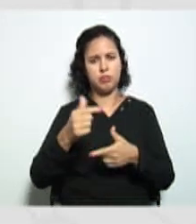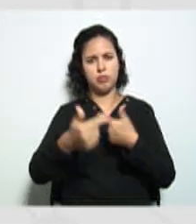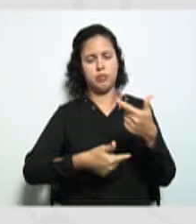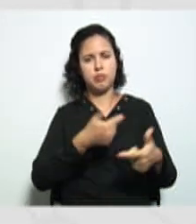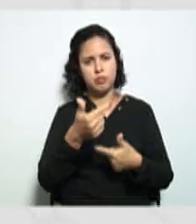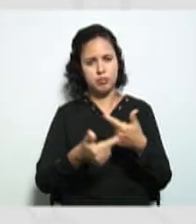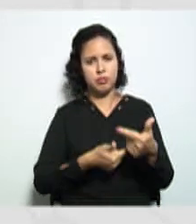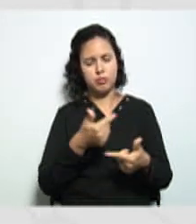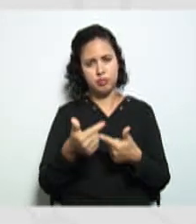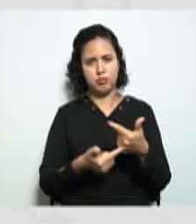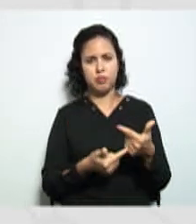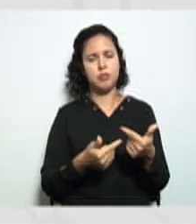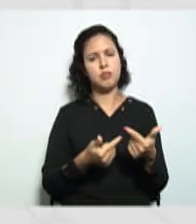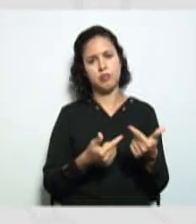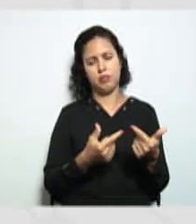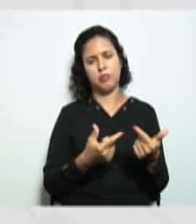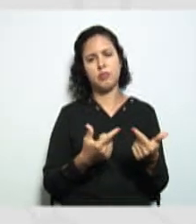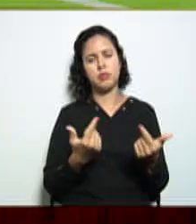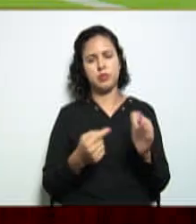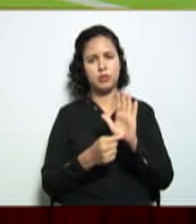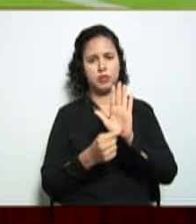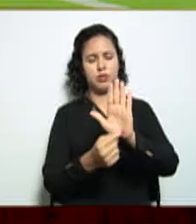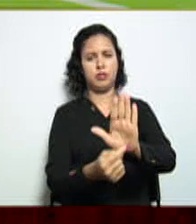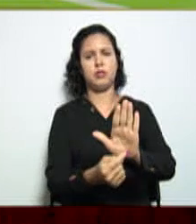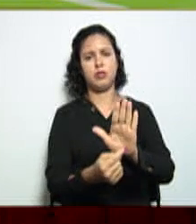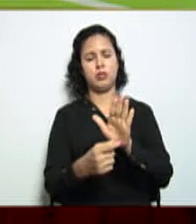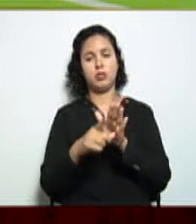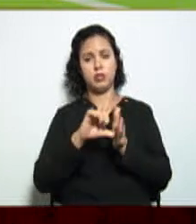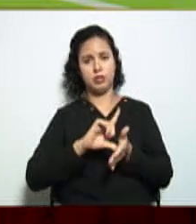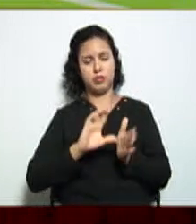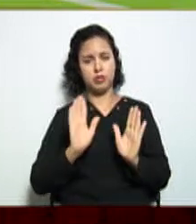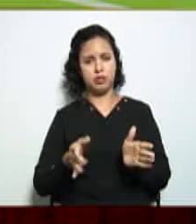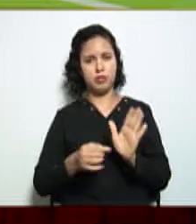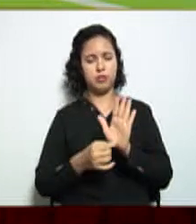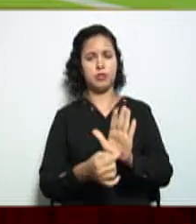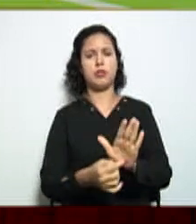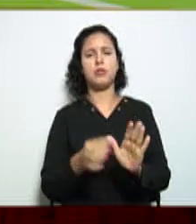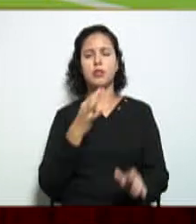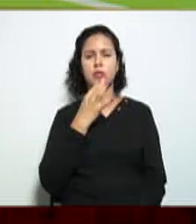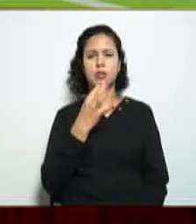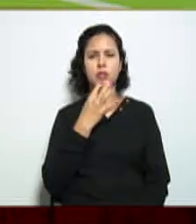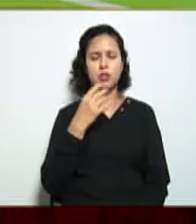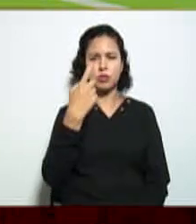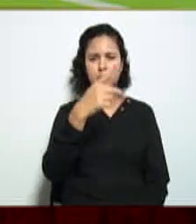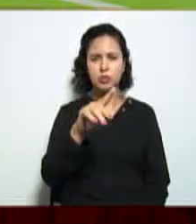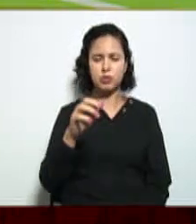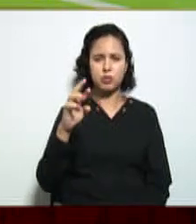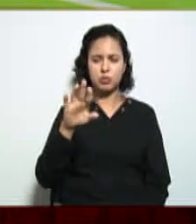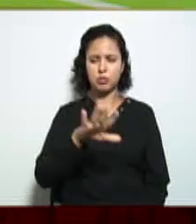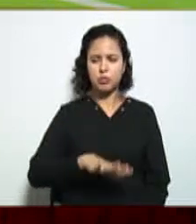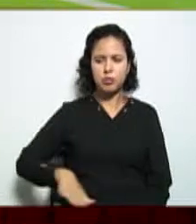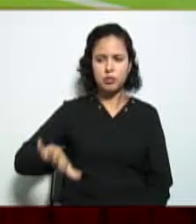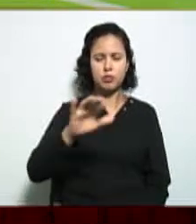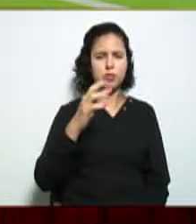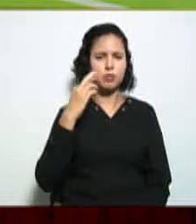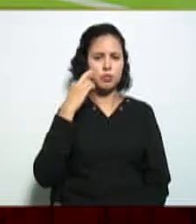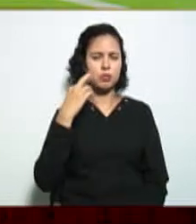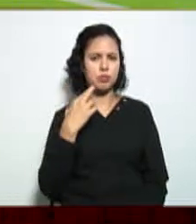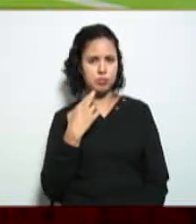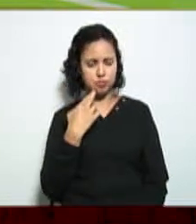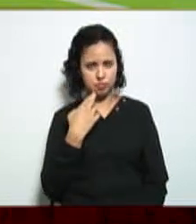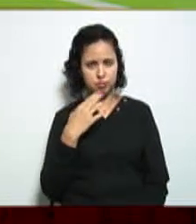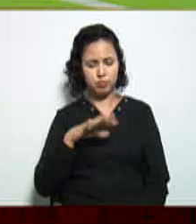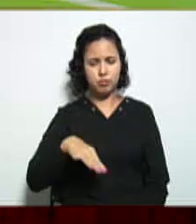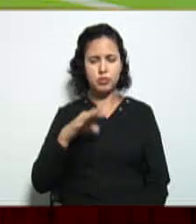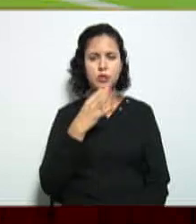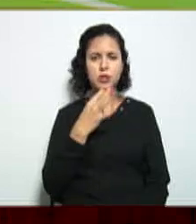com a potencialidade que nós até apresentamos anteriormente. É você conhecer a sua região e conseguir, de repente, fazer parte